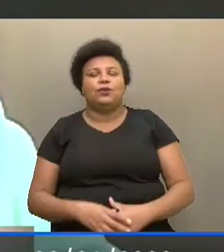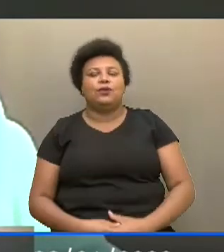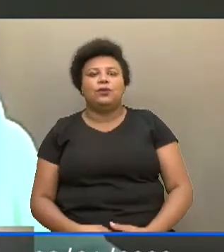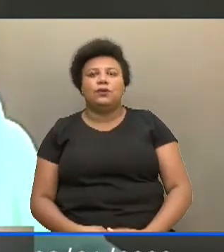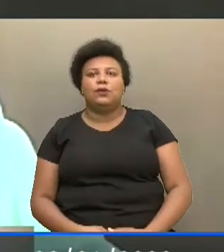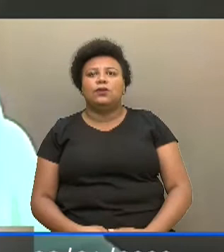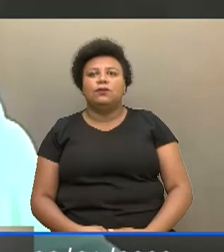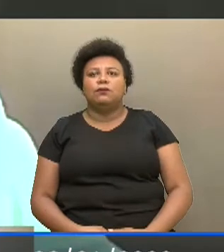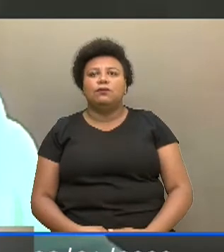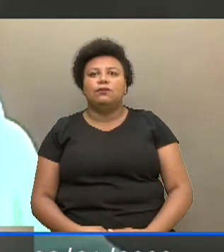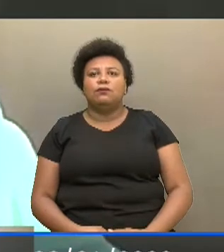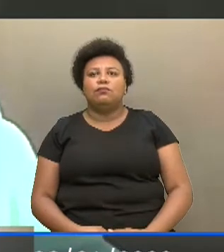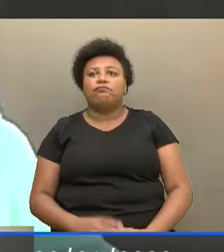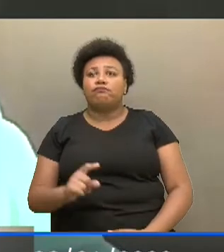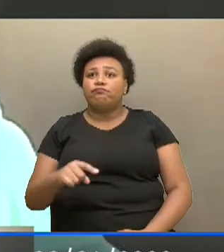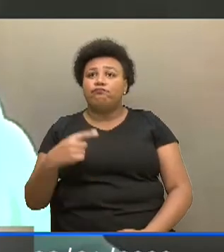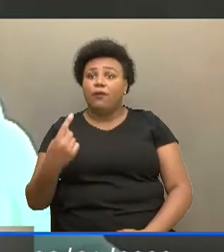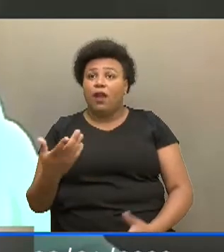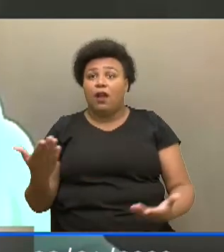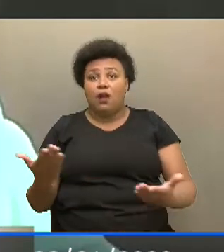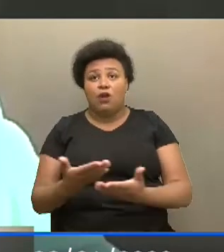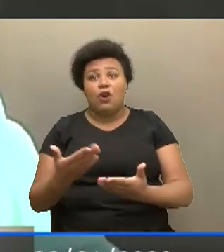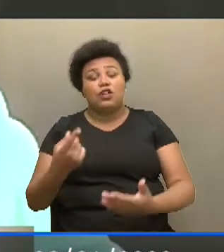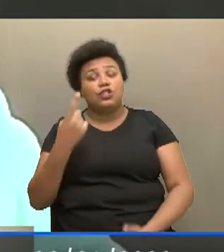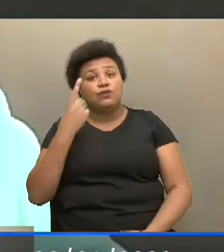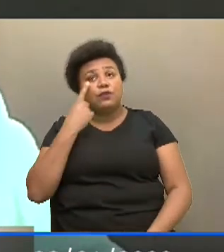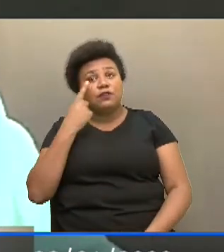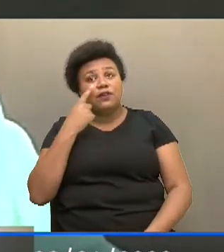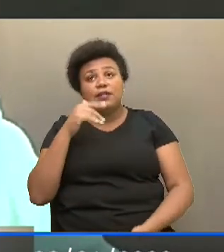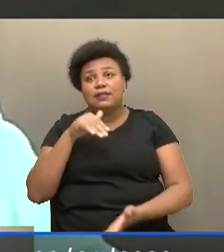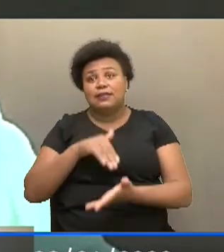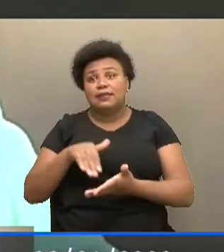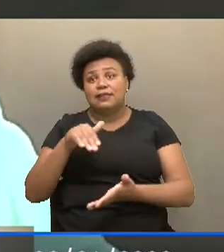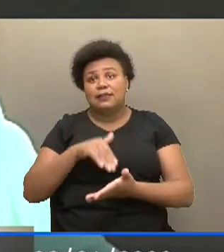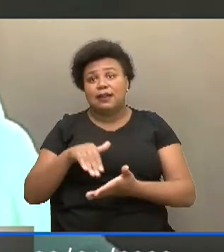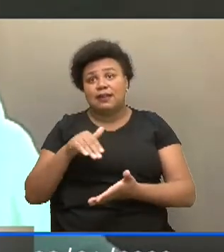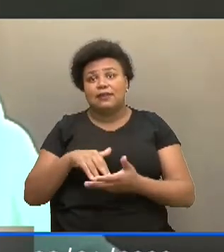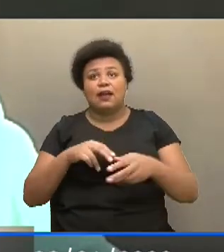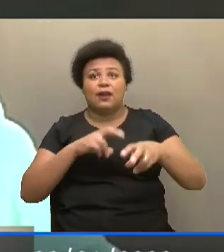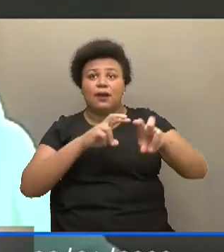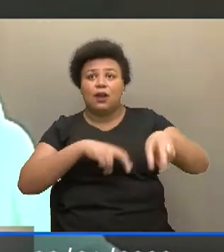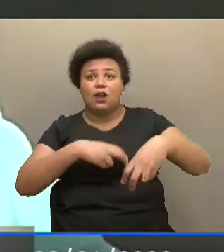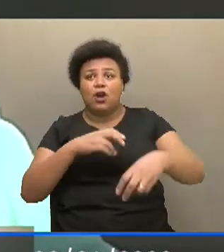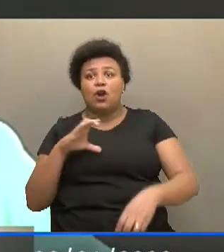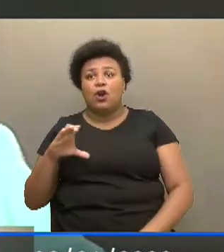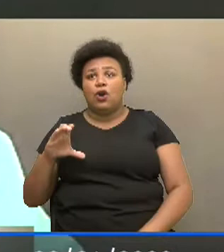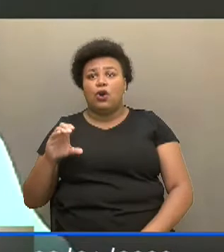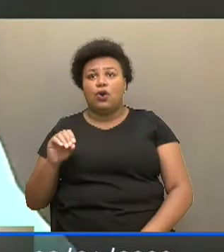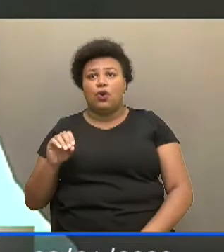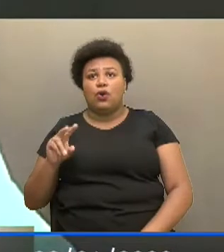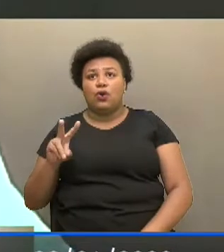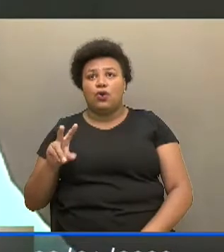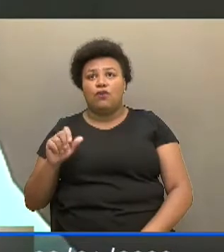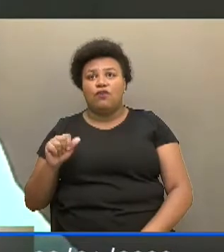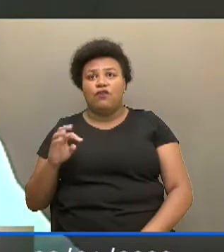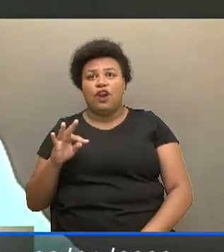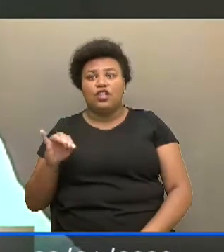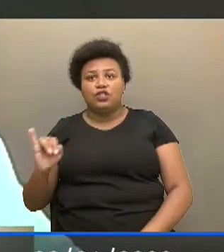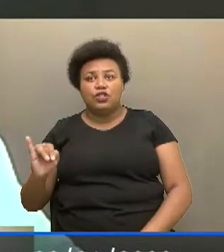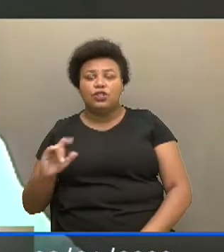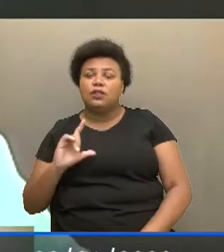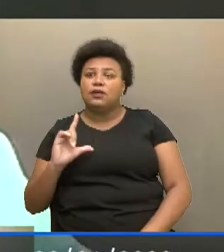E, na sequência, nós vamos ouvir agora o secretário da Agricultura, Kovat Filho, e